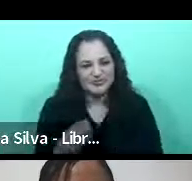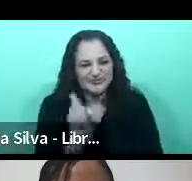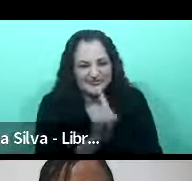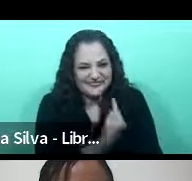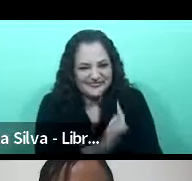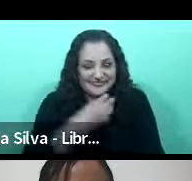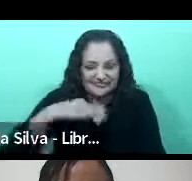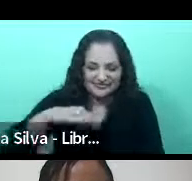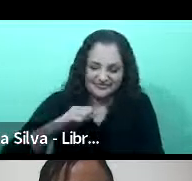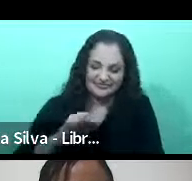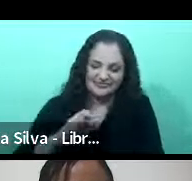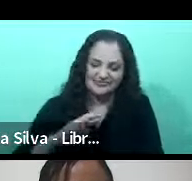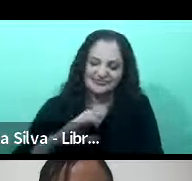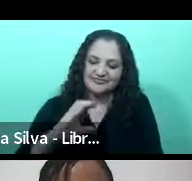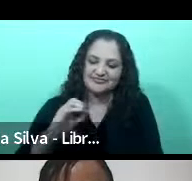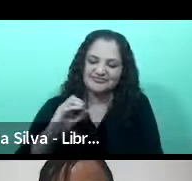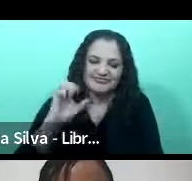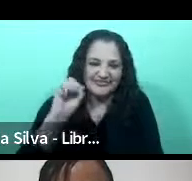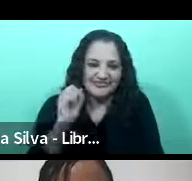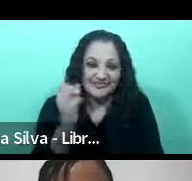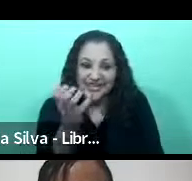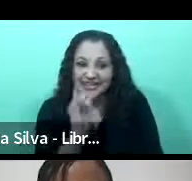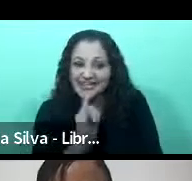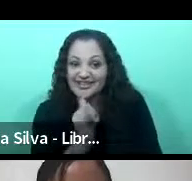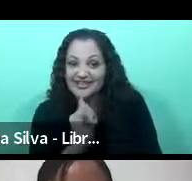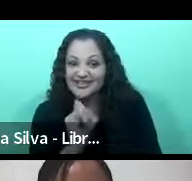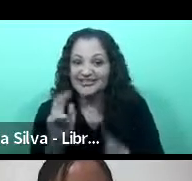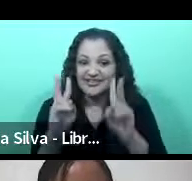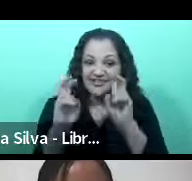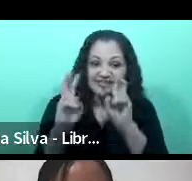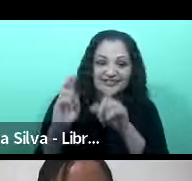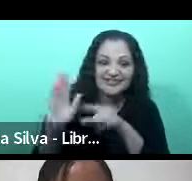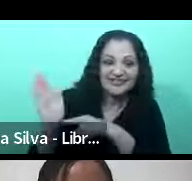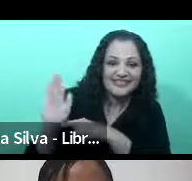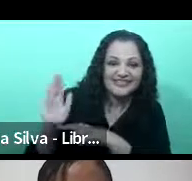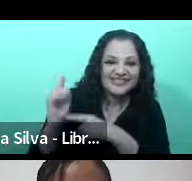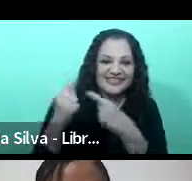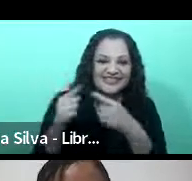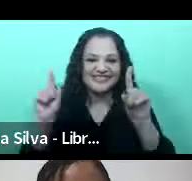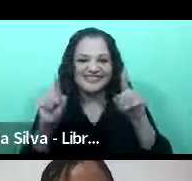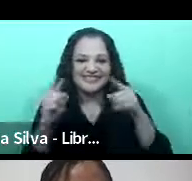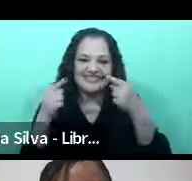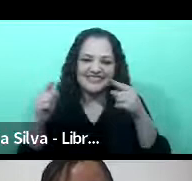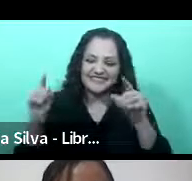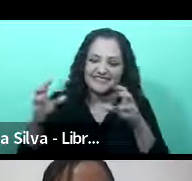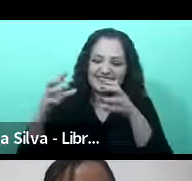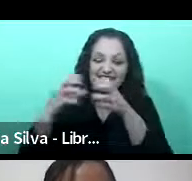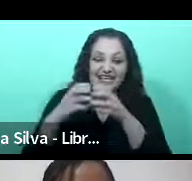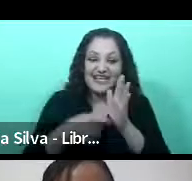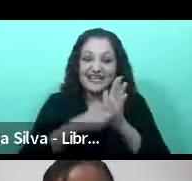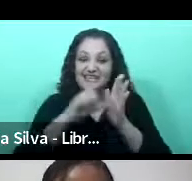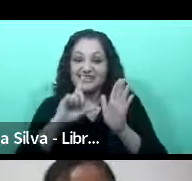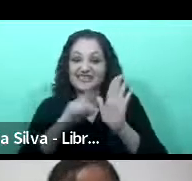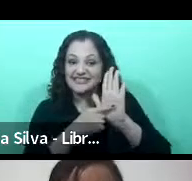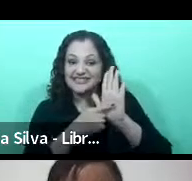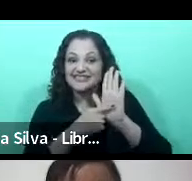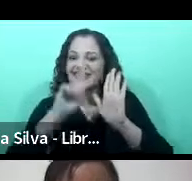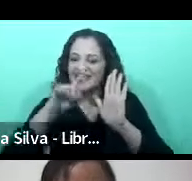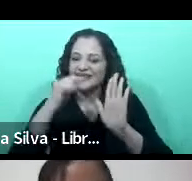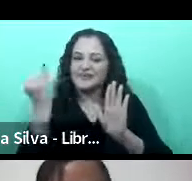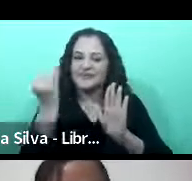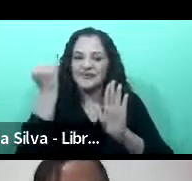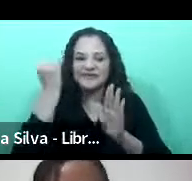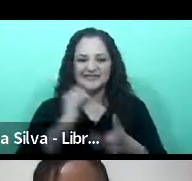você puder contar um pouquinho sobre esse vídeo, essa música, esse grupo, antes da gente mostrar, acho que é muito